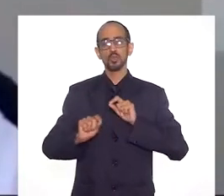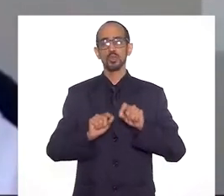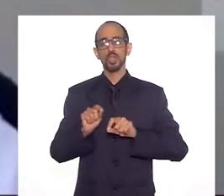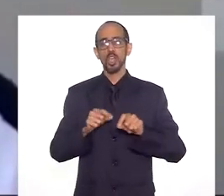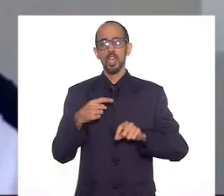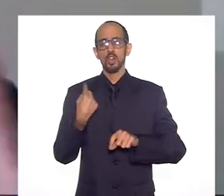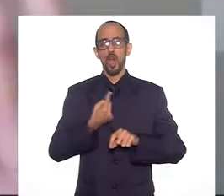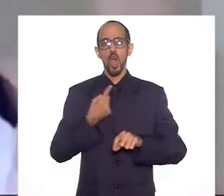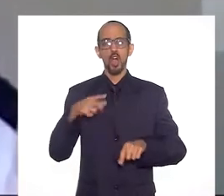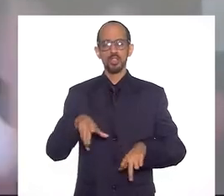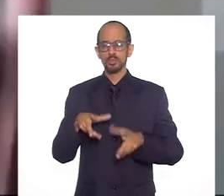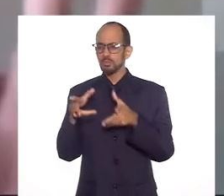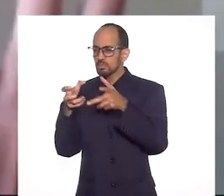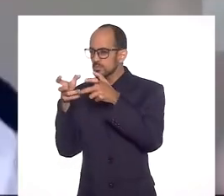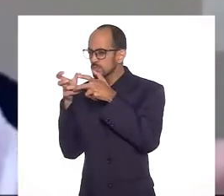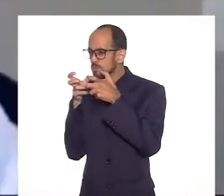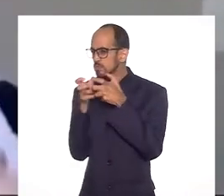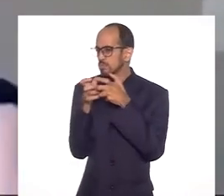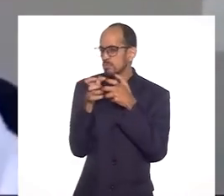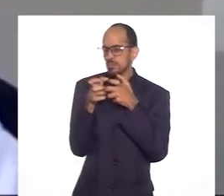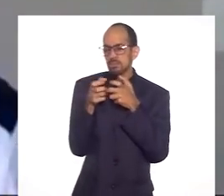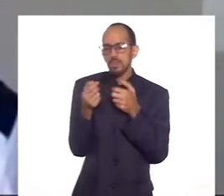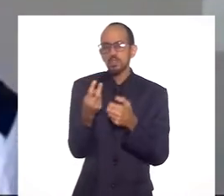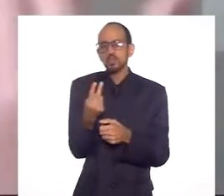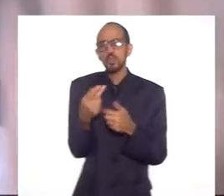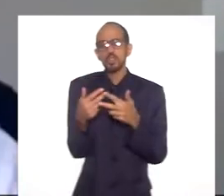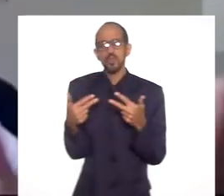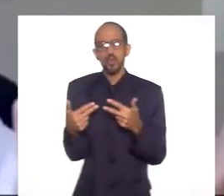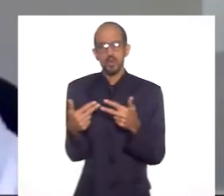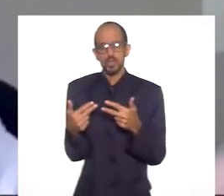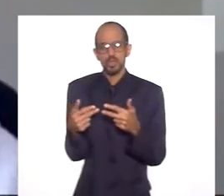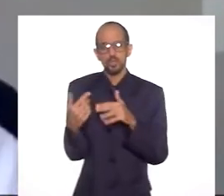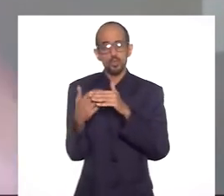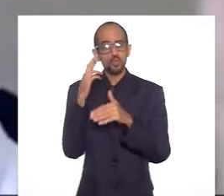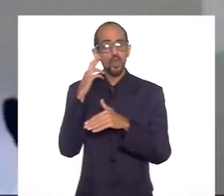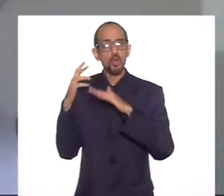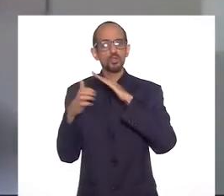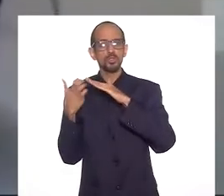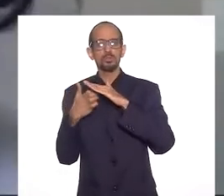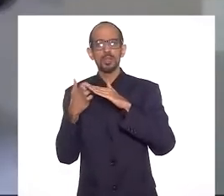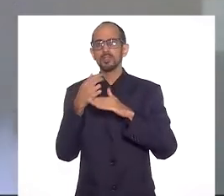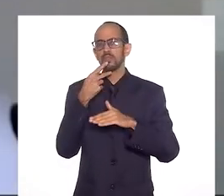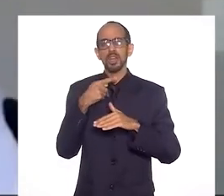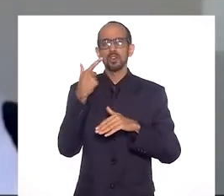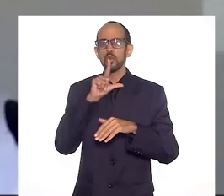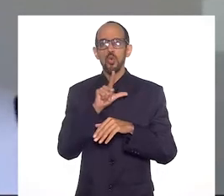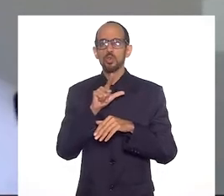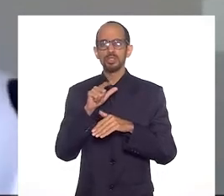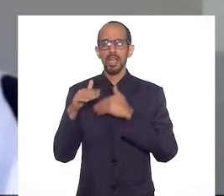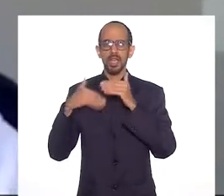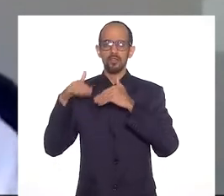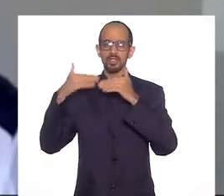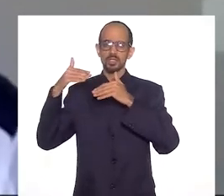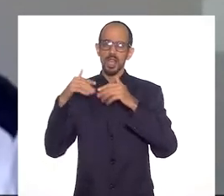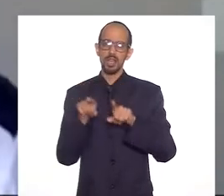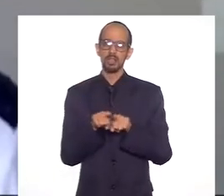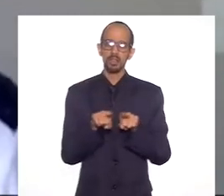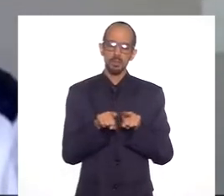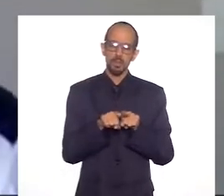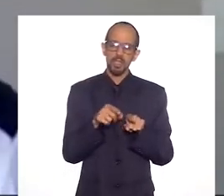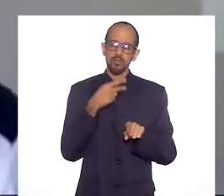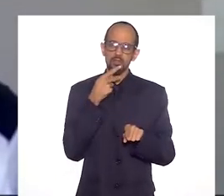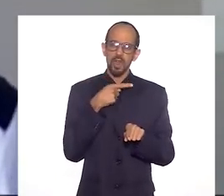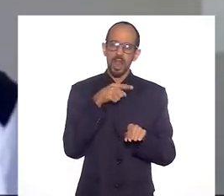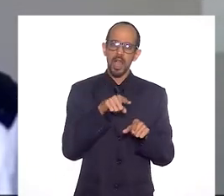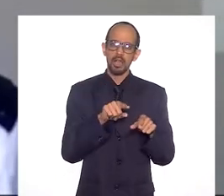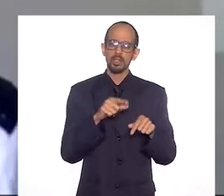ainda ouve os dois lados da moeda, os empreendedores dizendo que eles não conseguem acessar capital e os investidores dizendo que eles